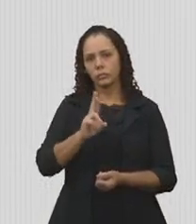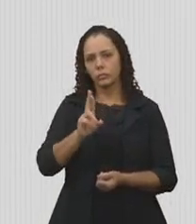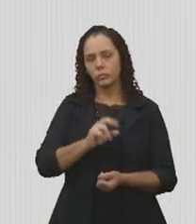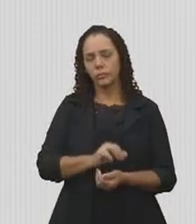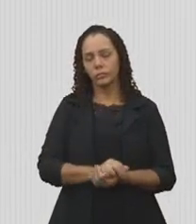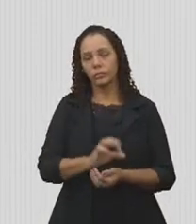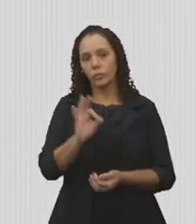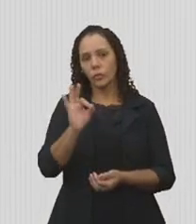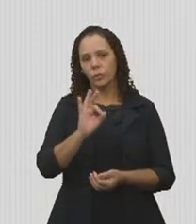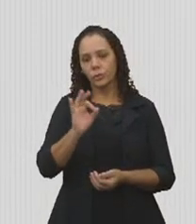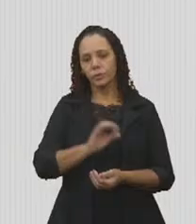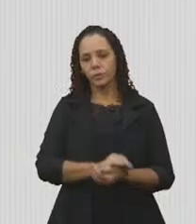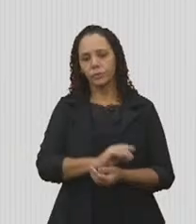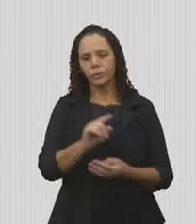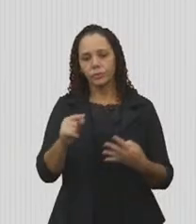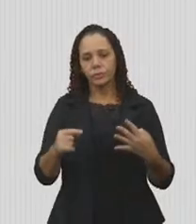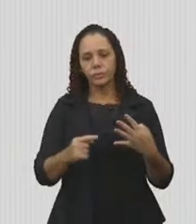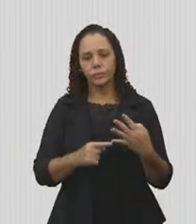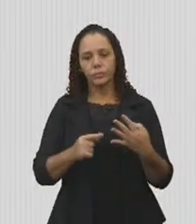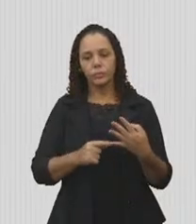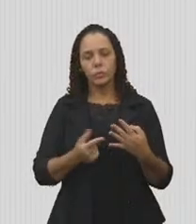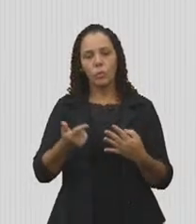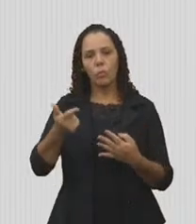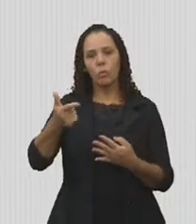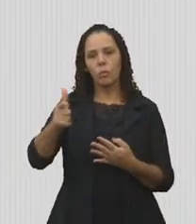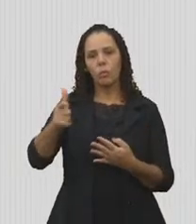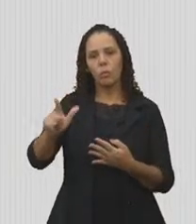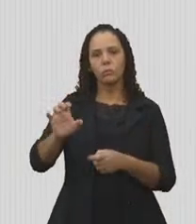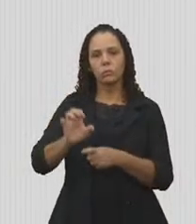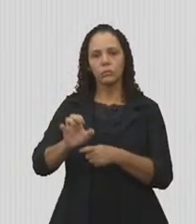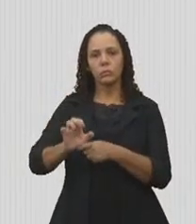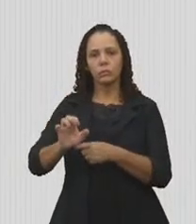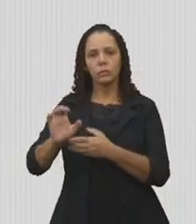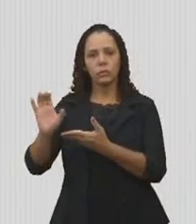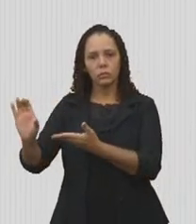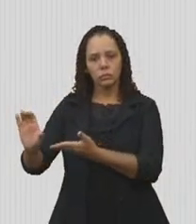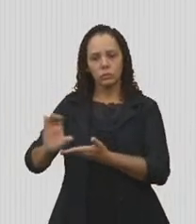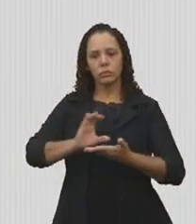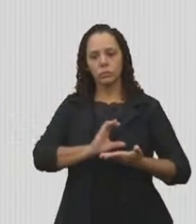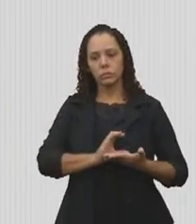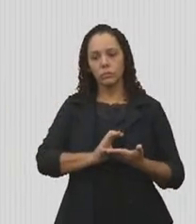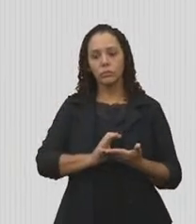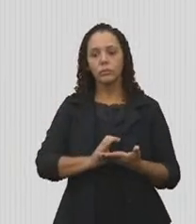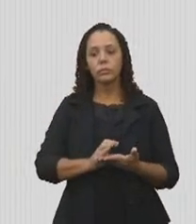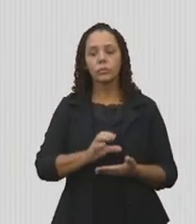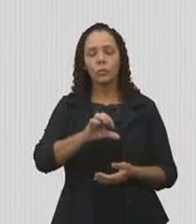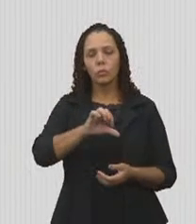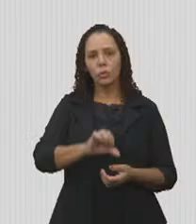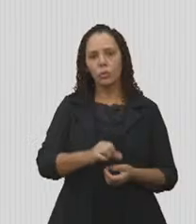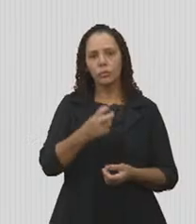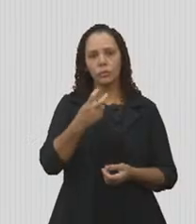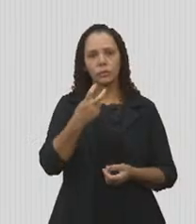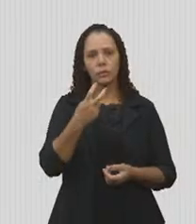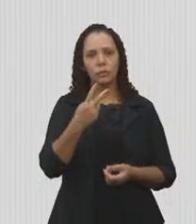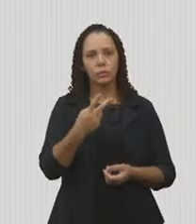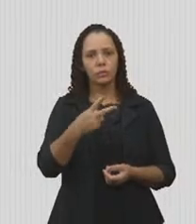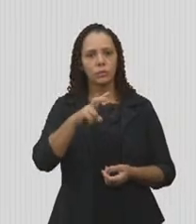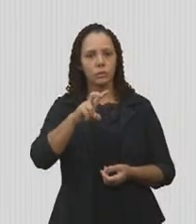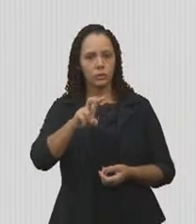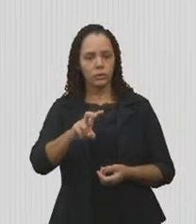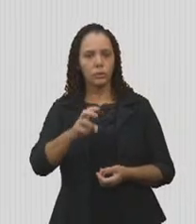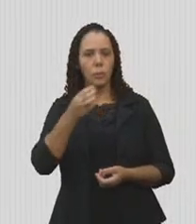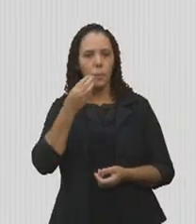o município recebe de outros entes, Estado e União, dos 925 milhões previstos, o município